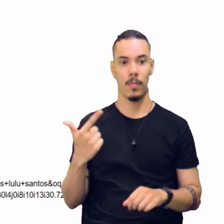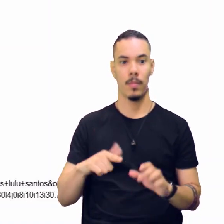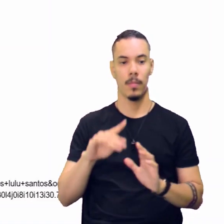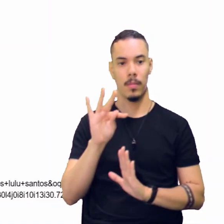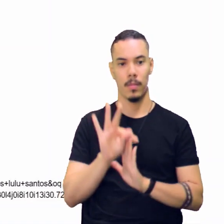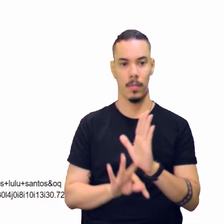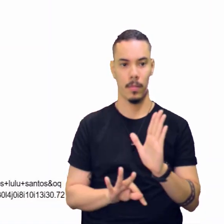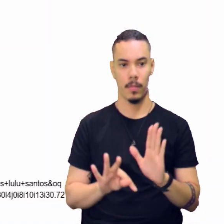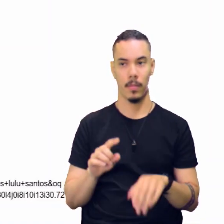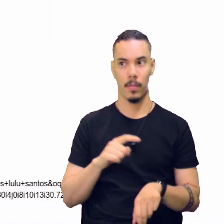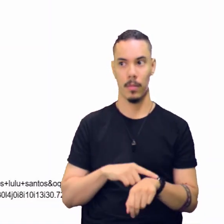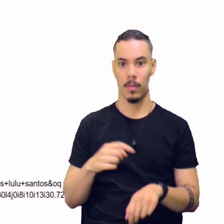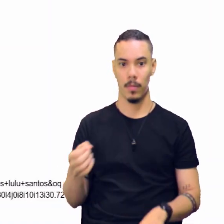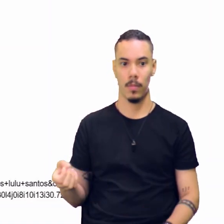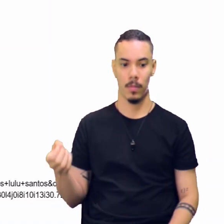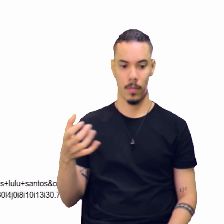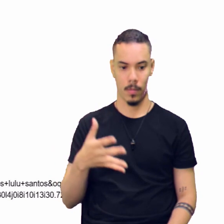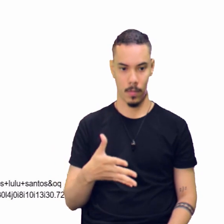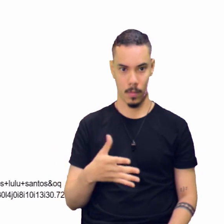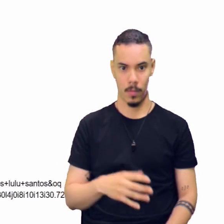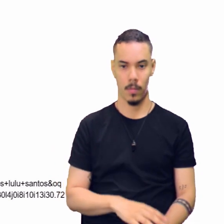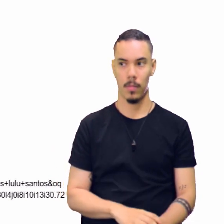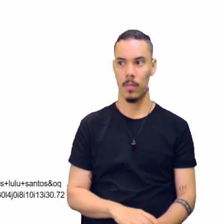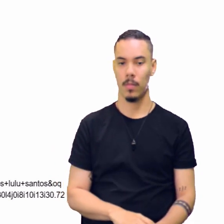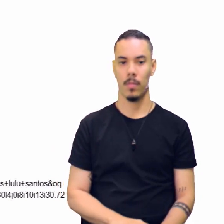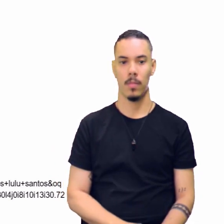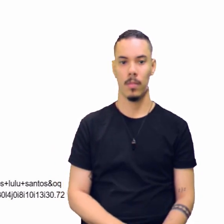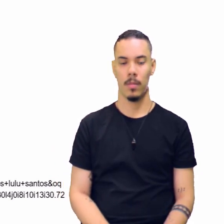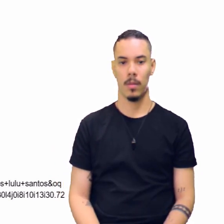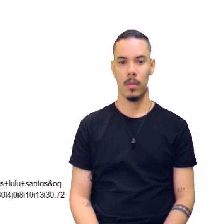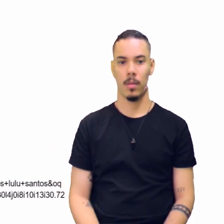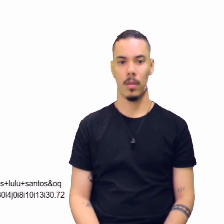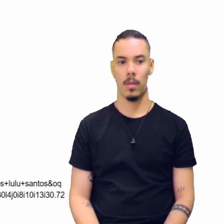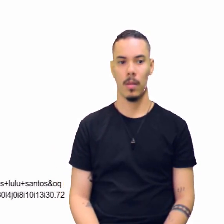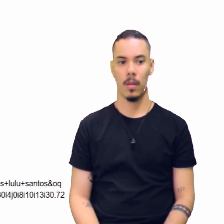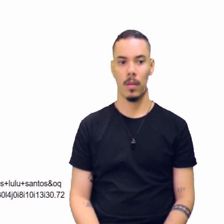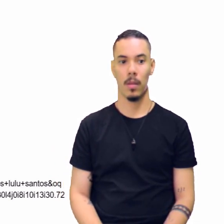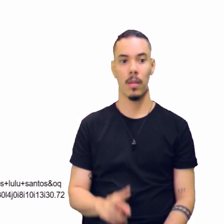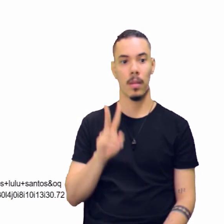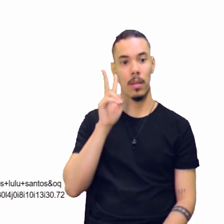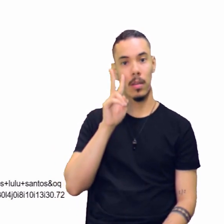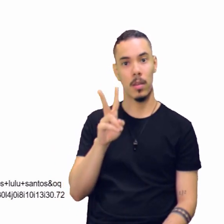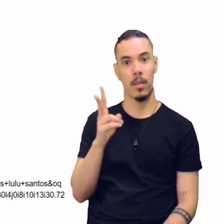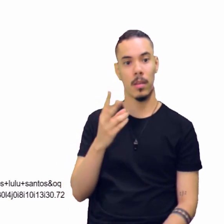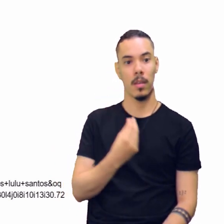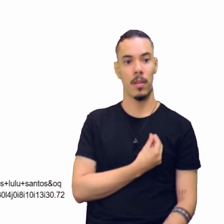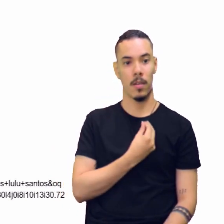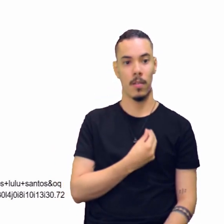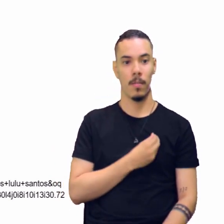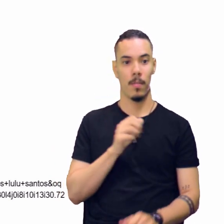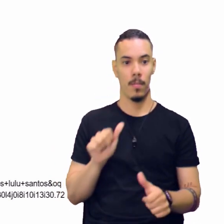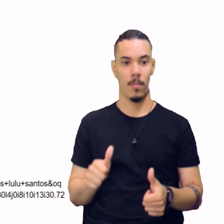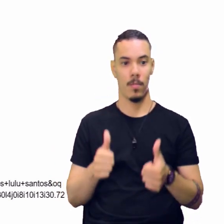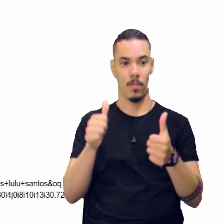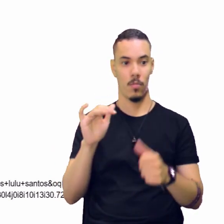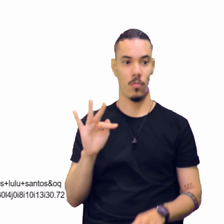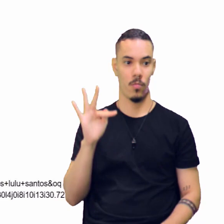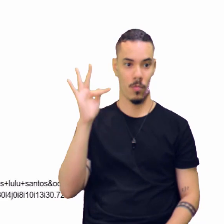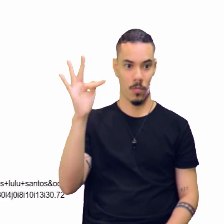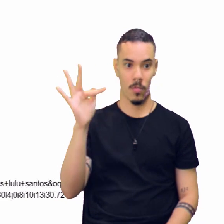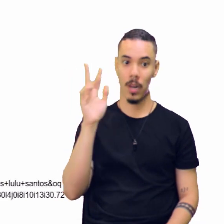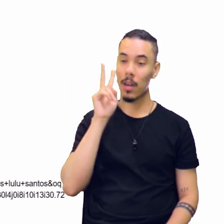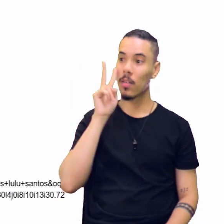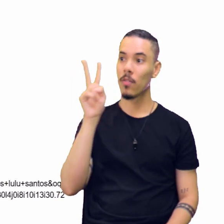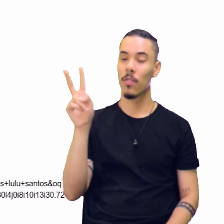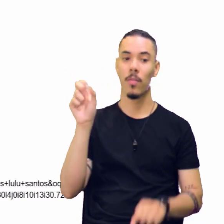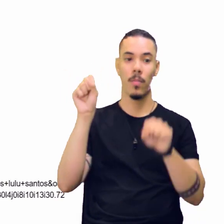Tempos modernos. Lulu Santo, eu vejo a vida melhor no futuro. Eu